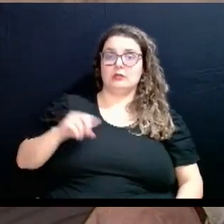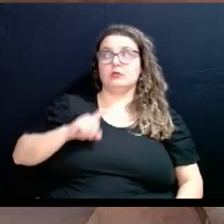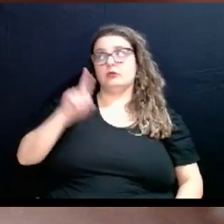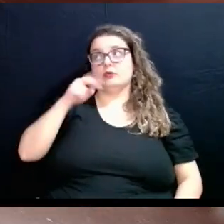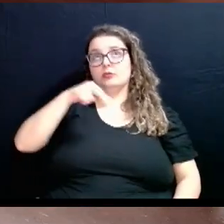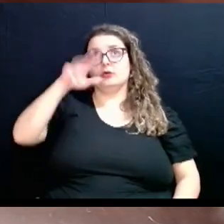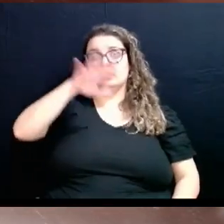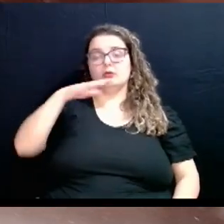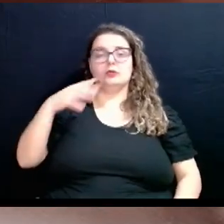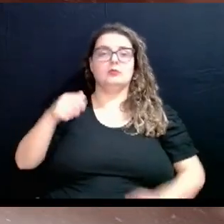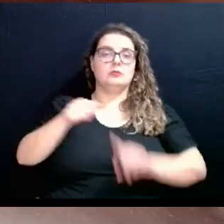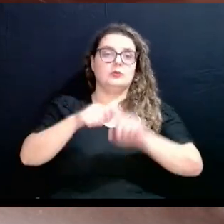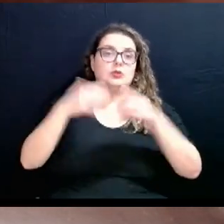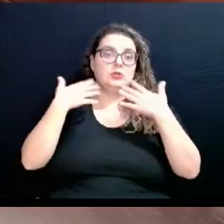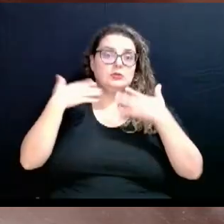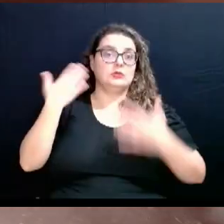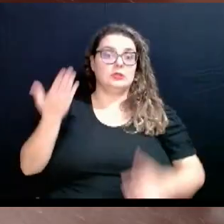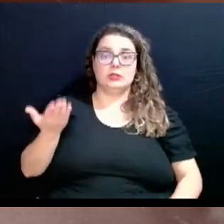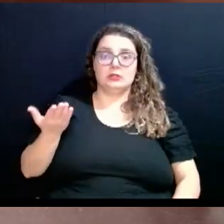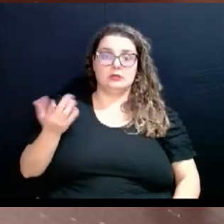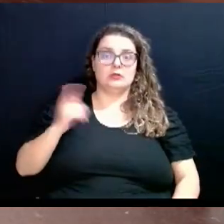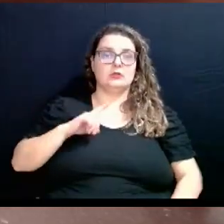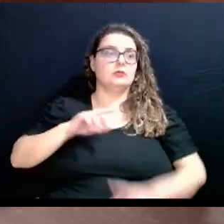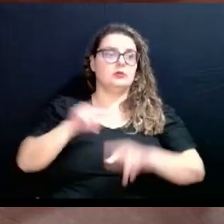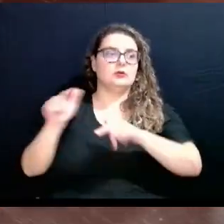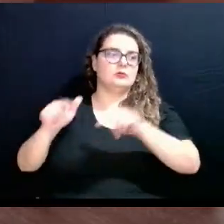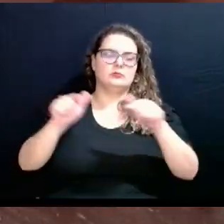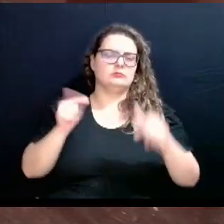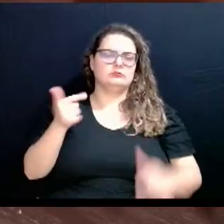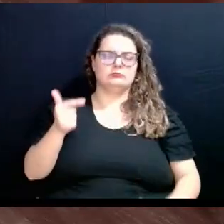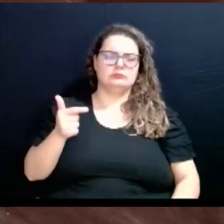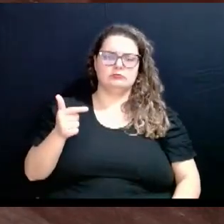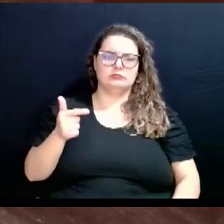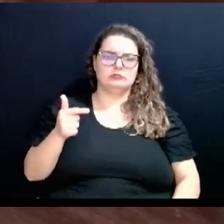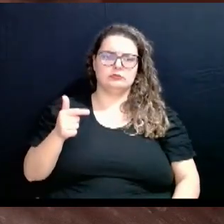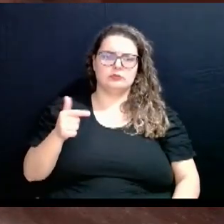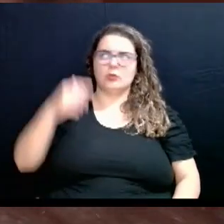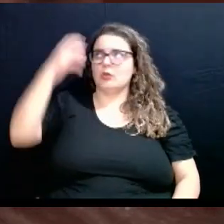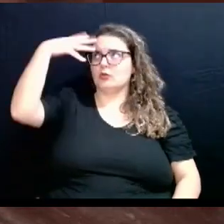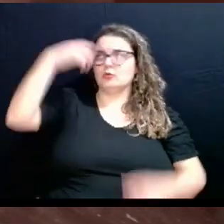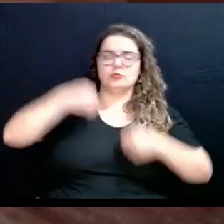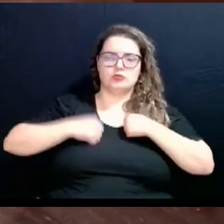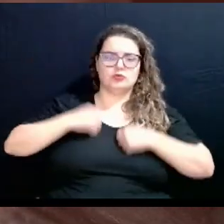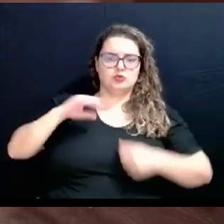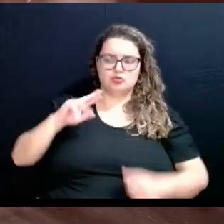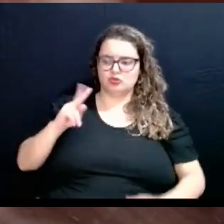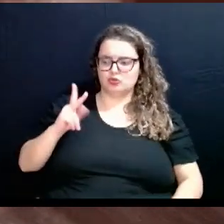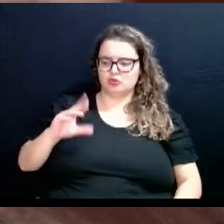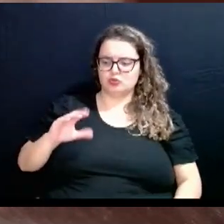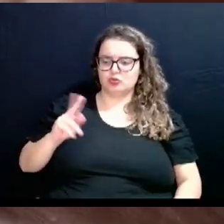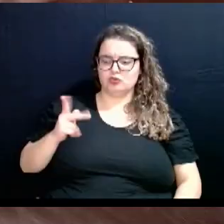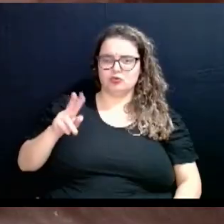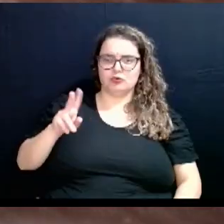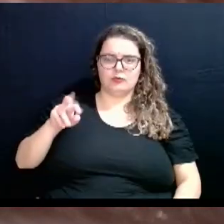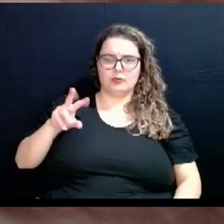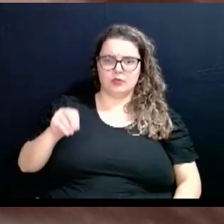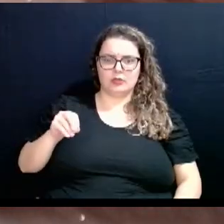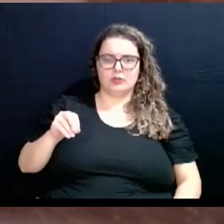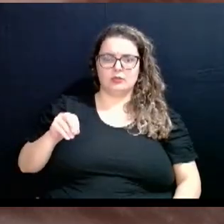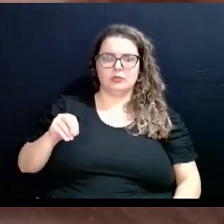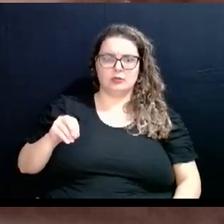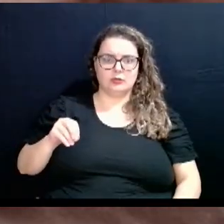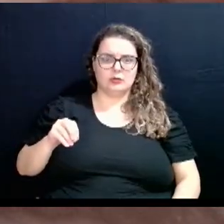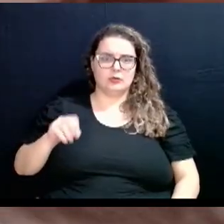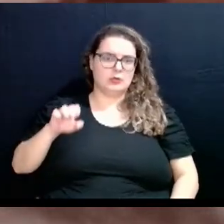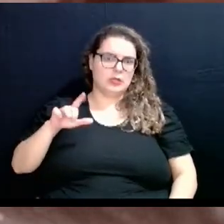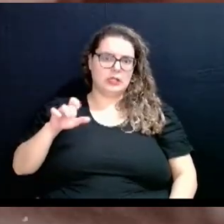para o Nordeste passar as férias em janeiro e aí tinham vários lugares lá que não tinha chuveiro elétrico. Usava água normal, que já